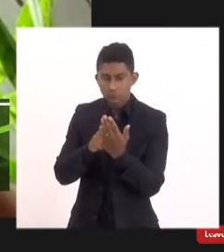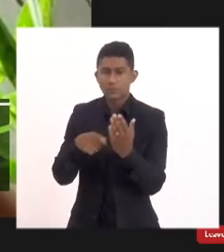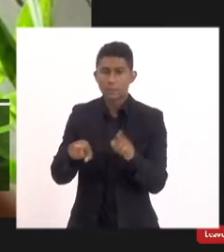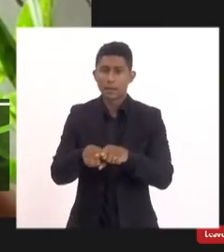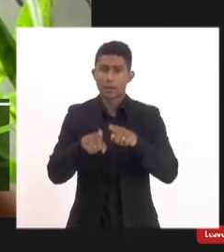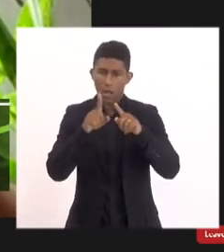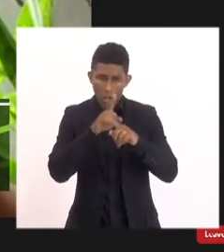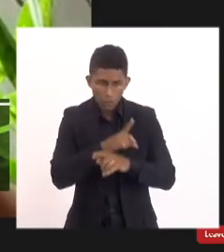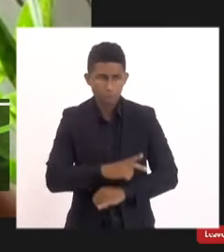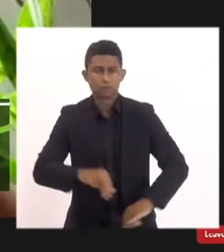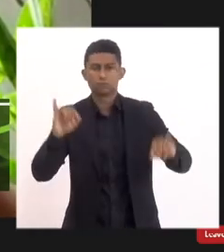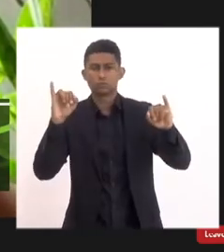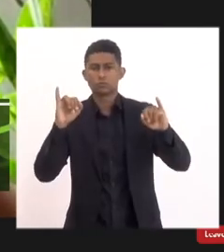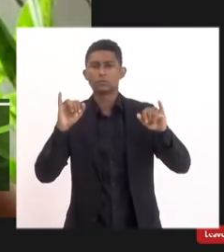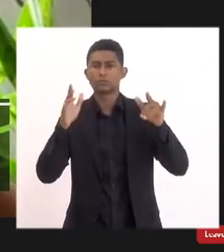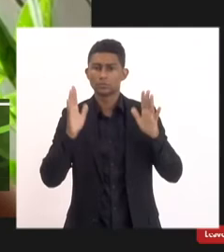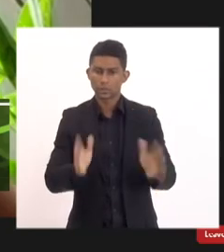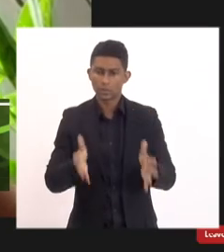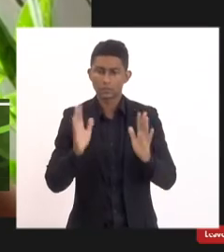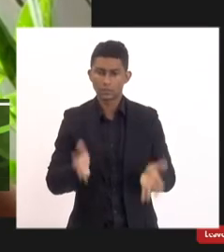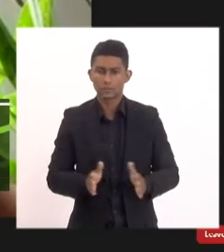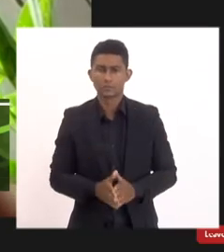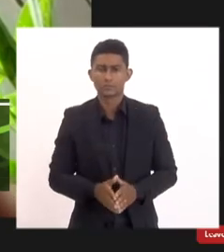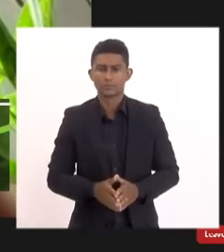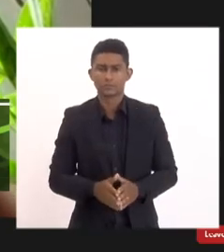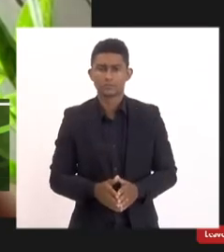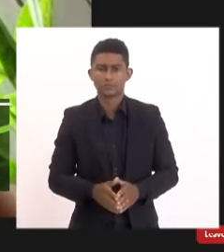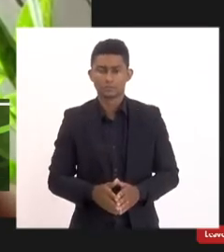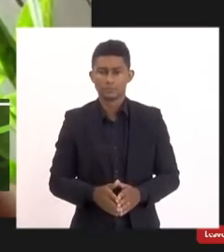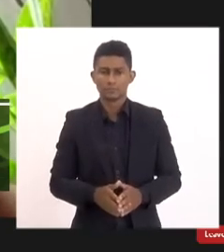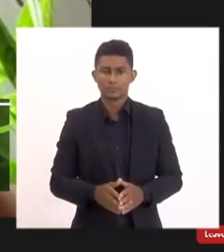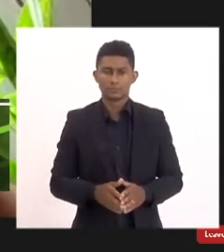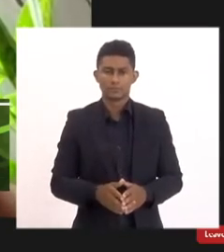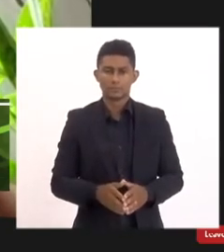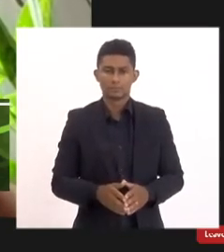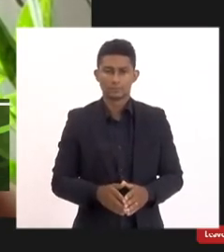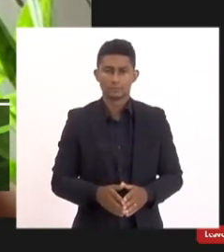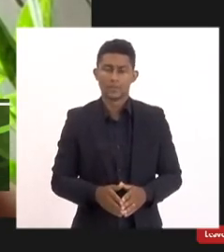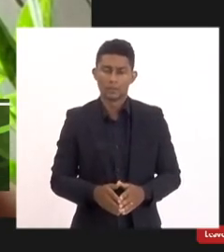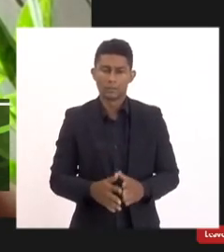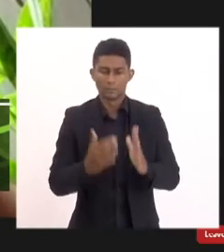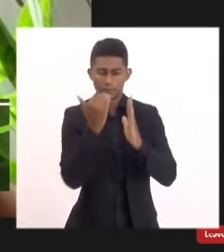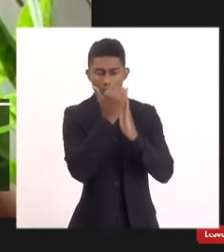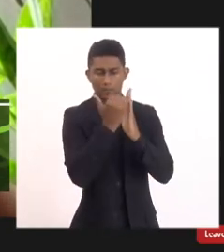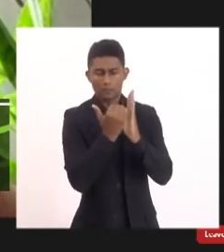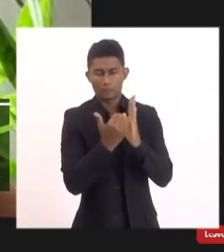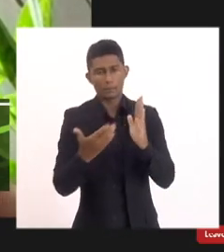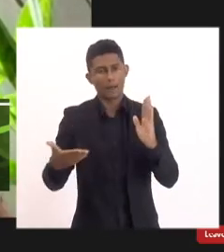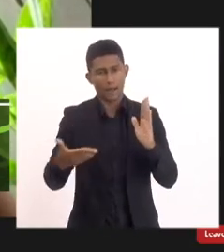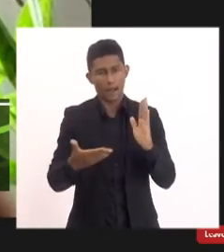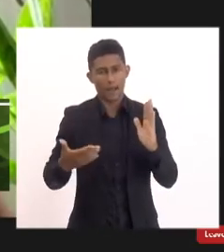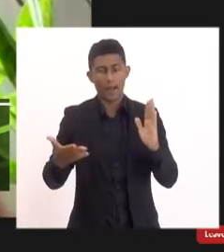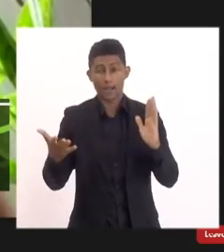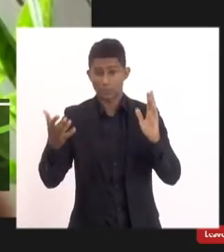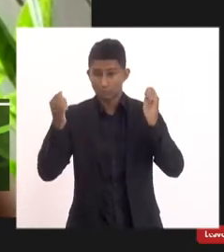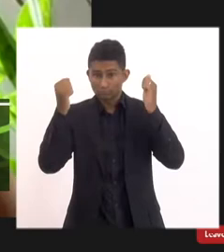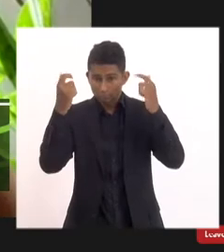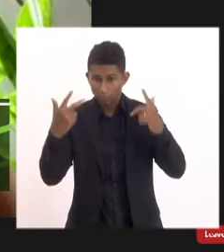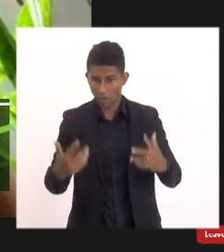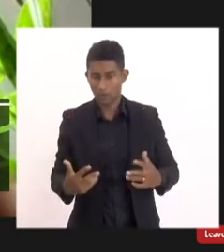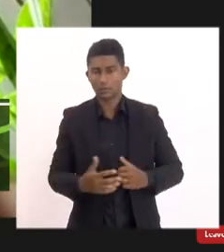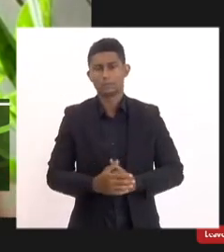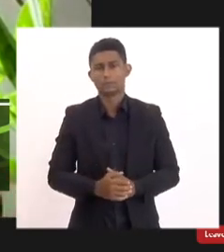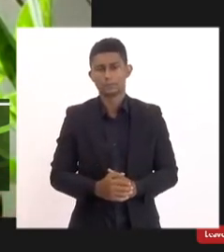protocolos. E aí vamos falar dele propriamente. Alguns pontos são